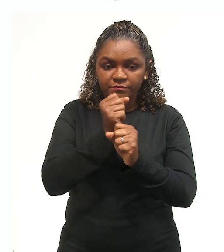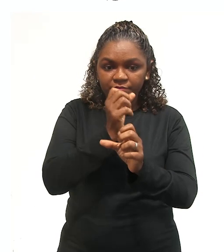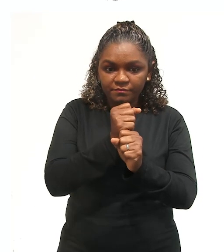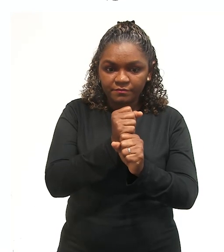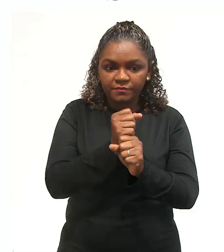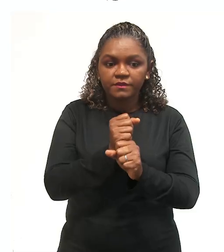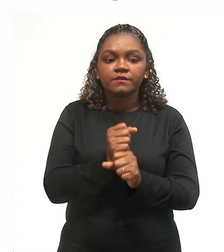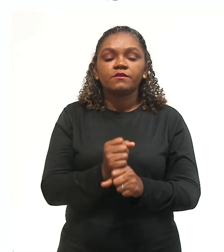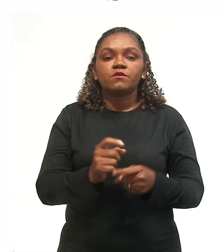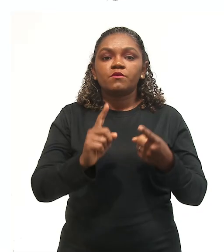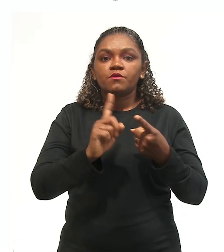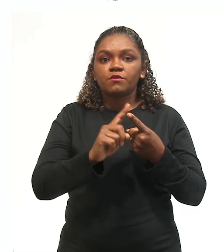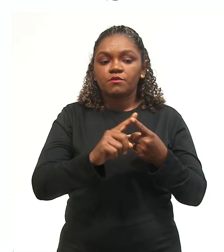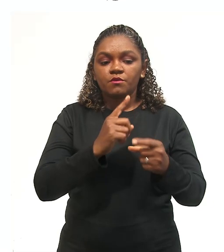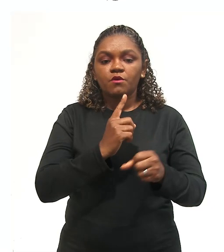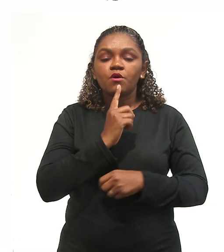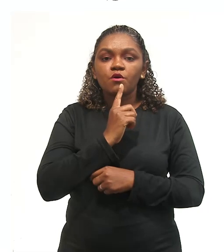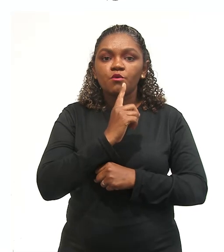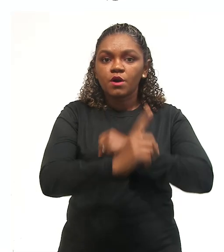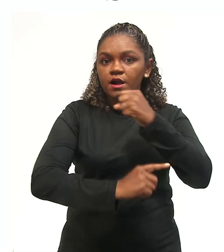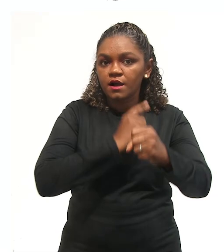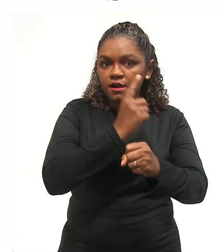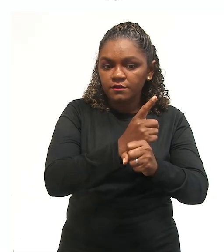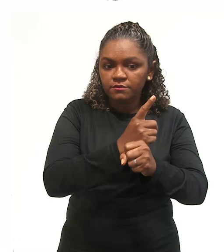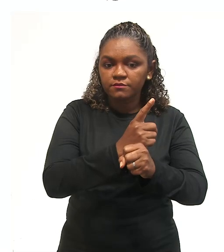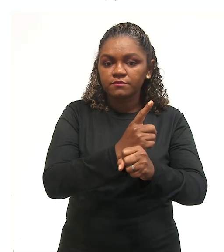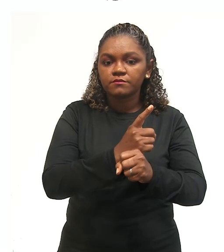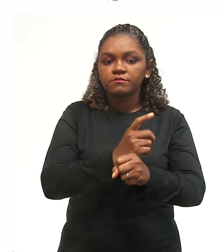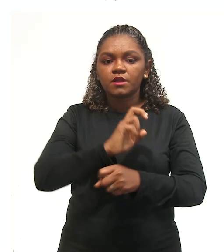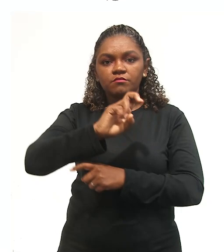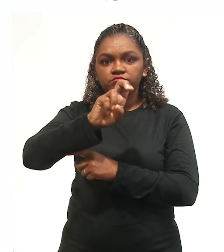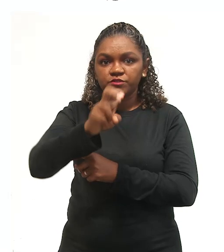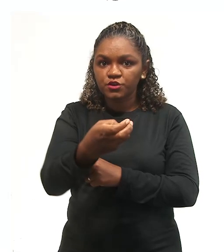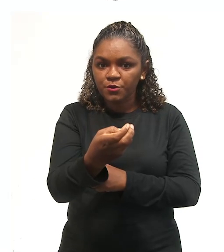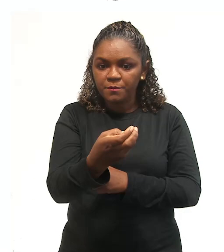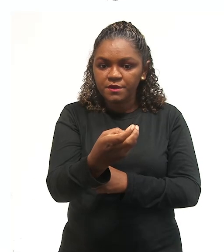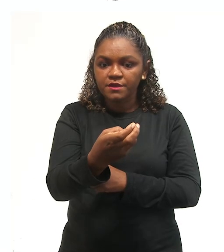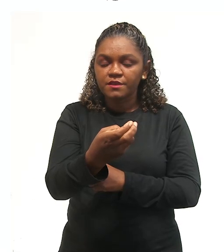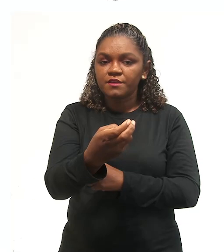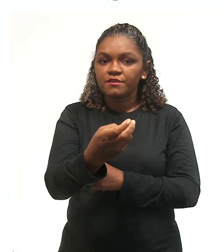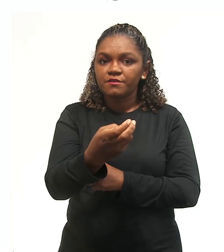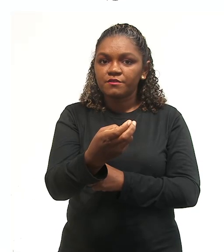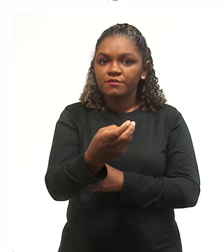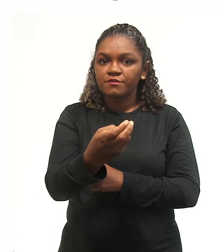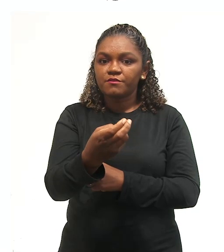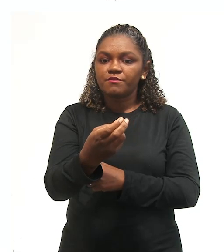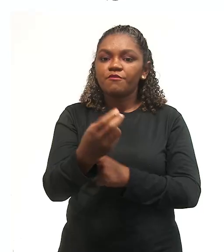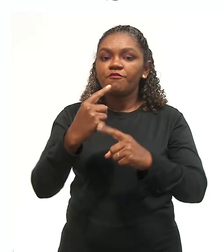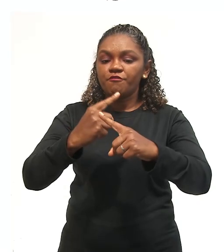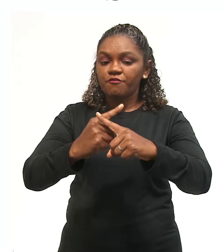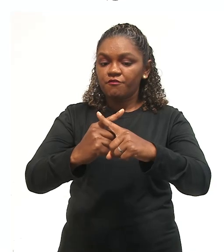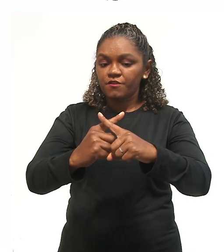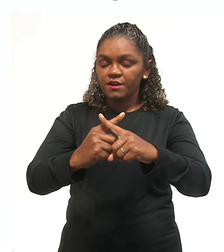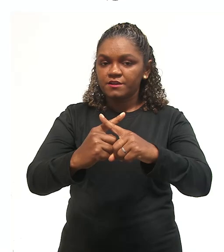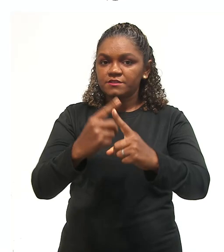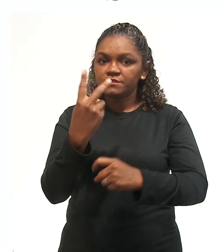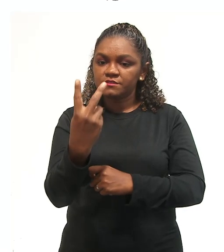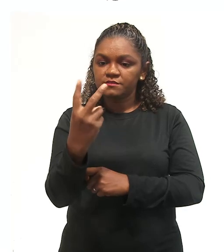aplicação. Os juros gerados no primeiro ano são 5.000, vezes